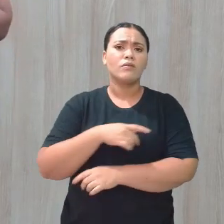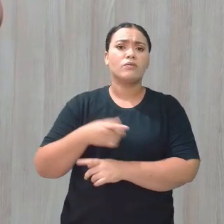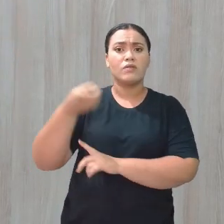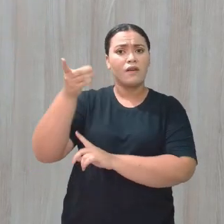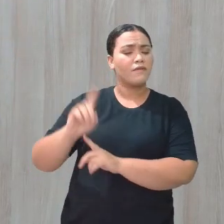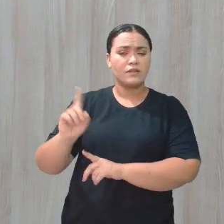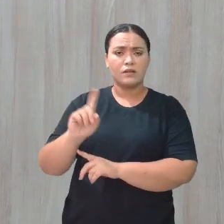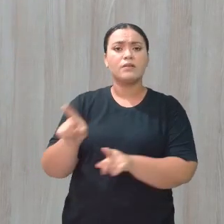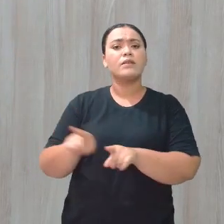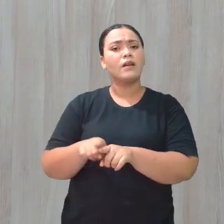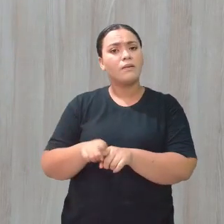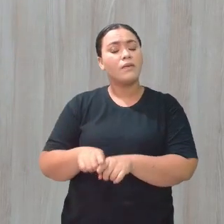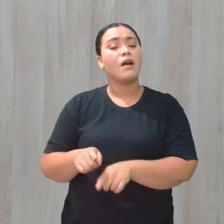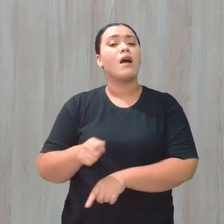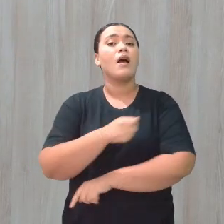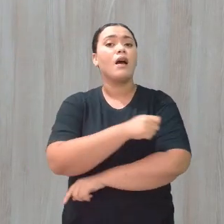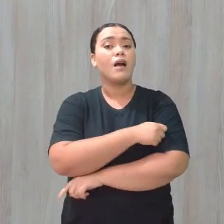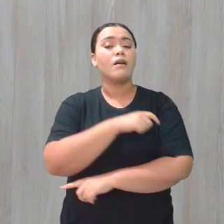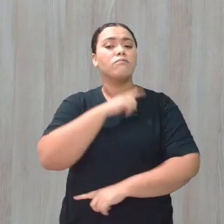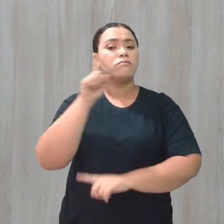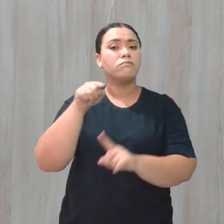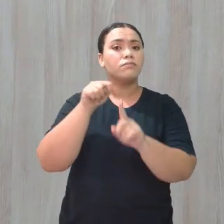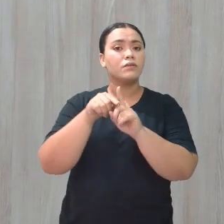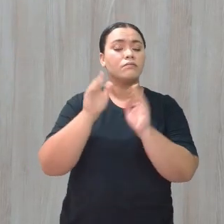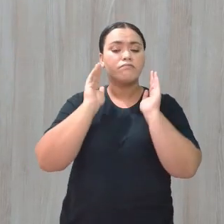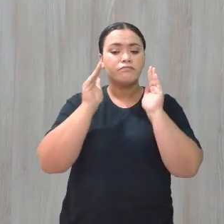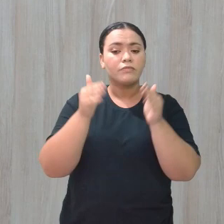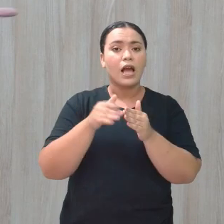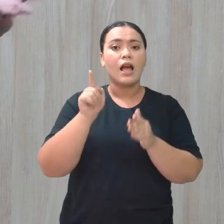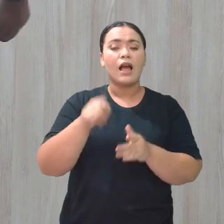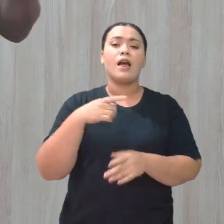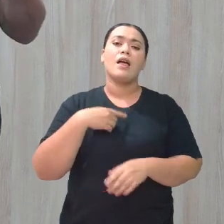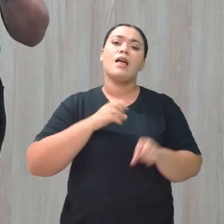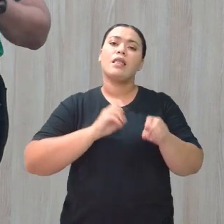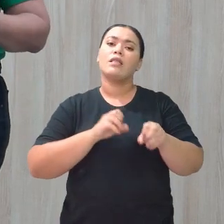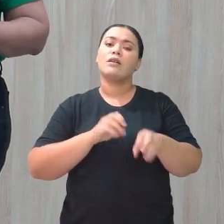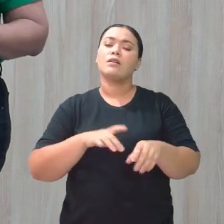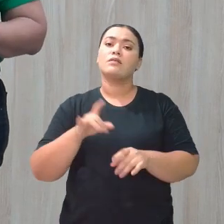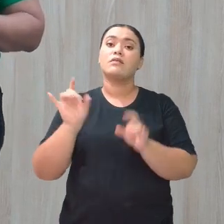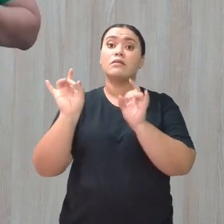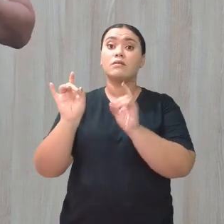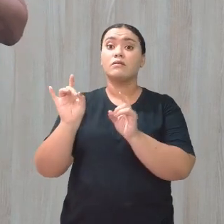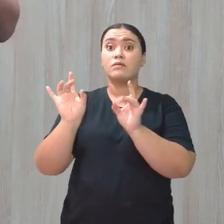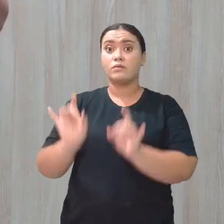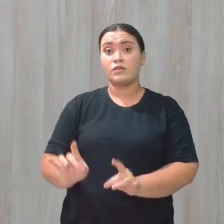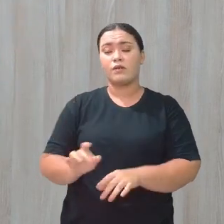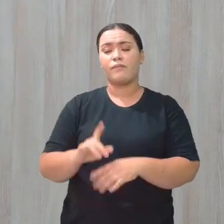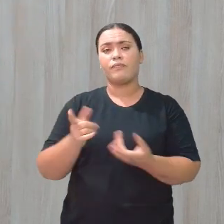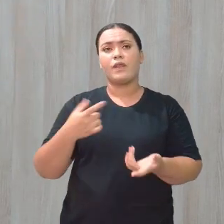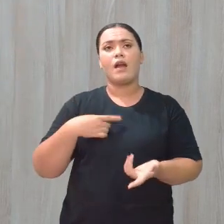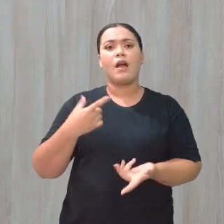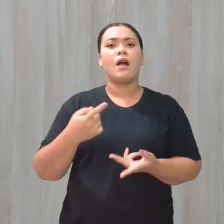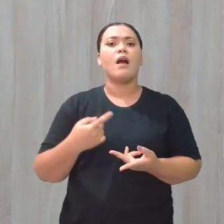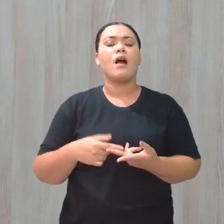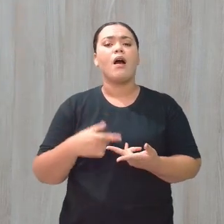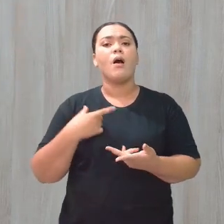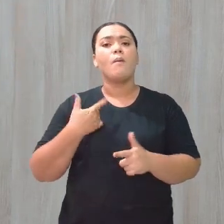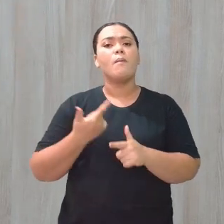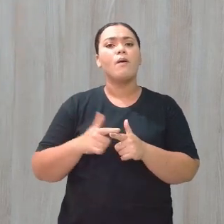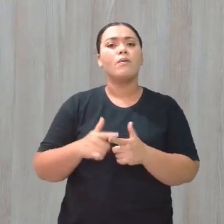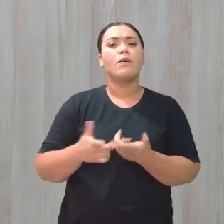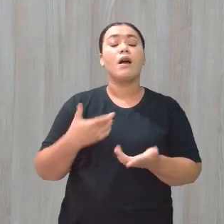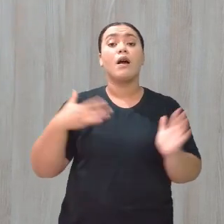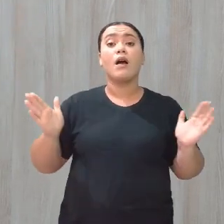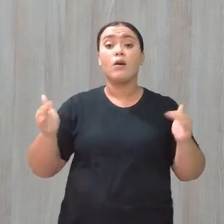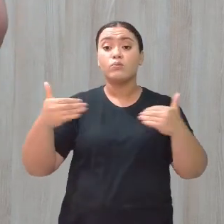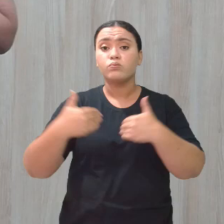os estudantes que são público-alvo da educação especial. Por exemplo, alguém que tem algum transtorno, que esteja dentro do espectro